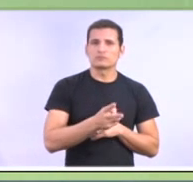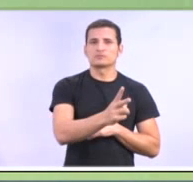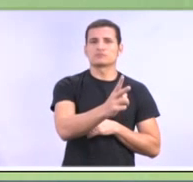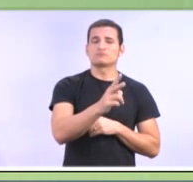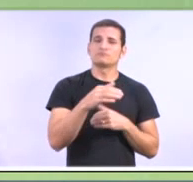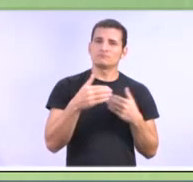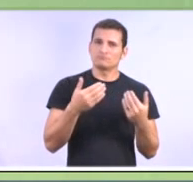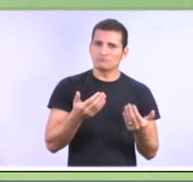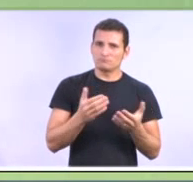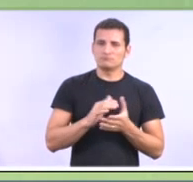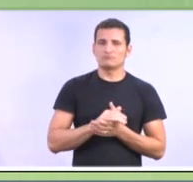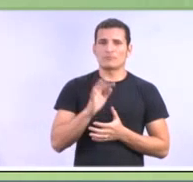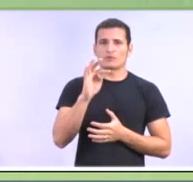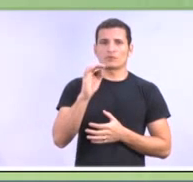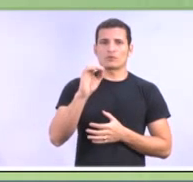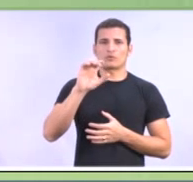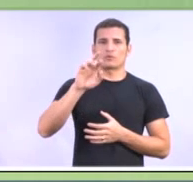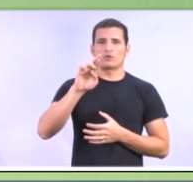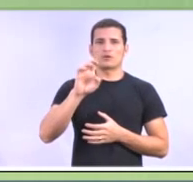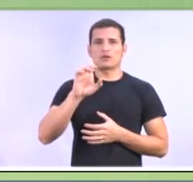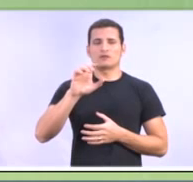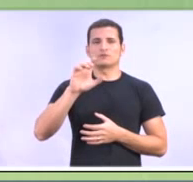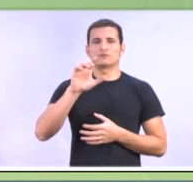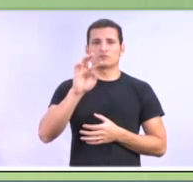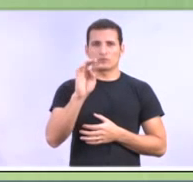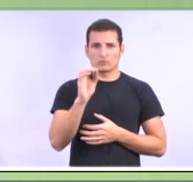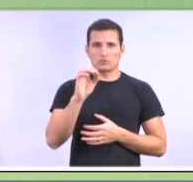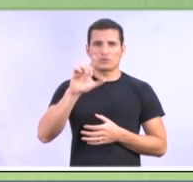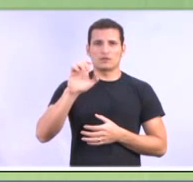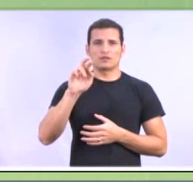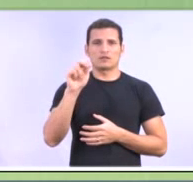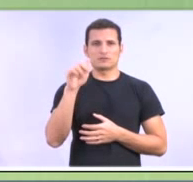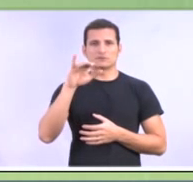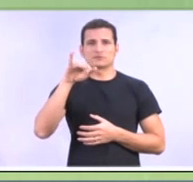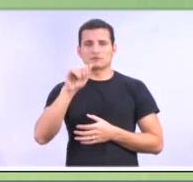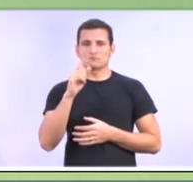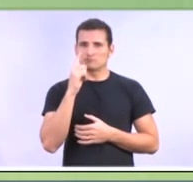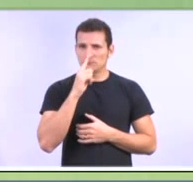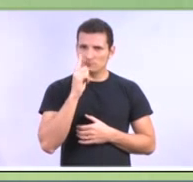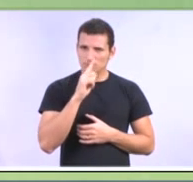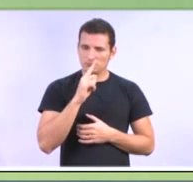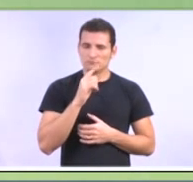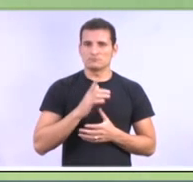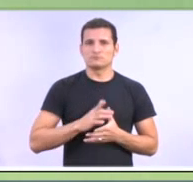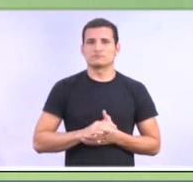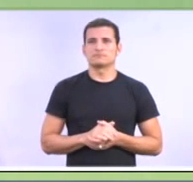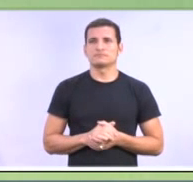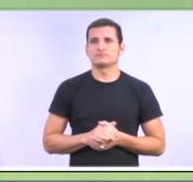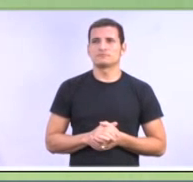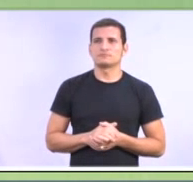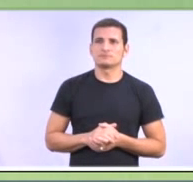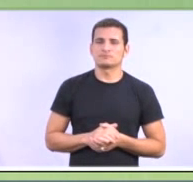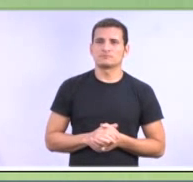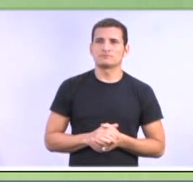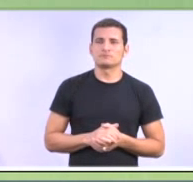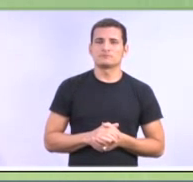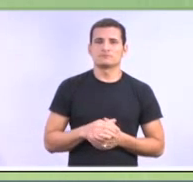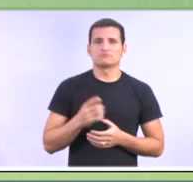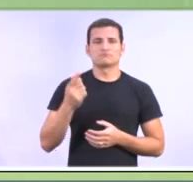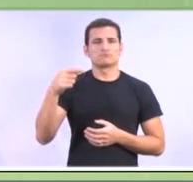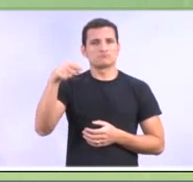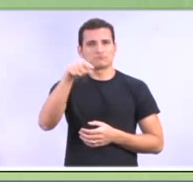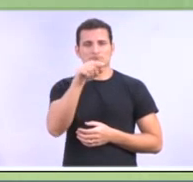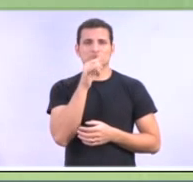tolerância a falhas, um dos elementos, quando cair algum ponto da rede, que continue funcionando. Imaginem vocês